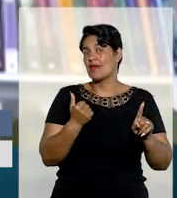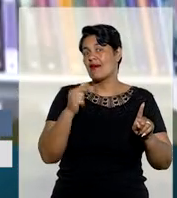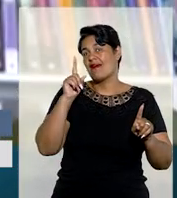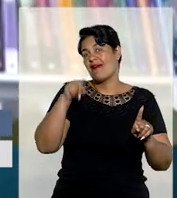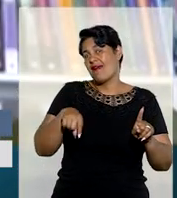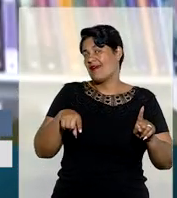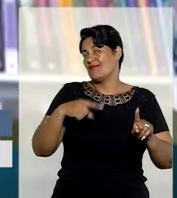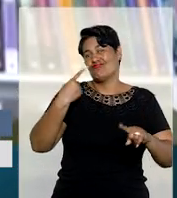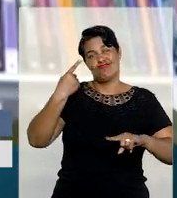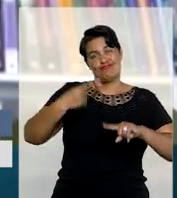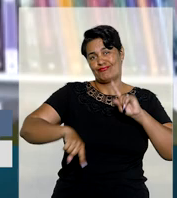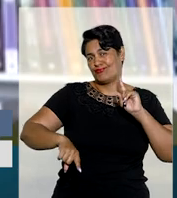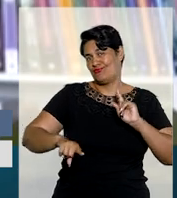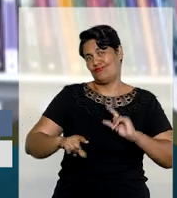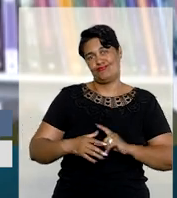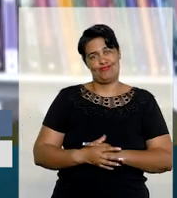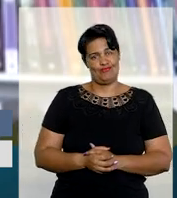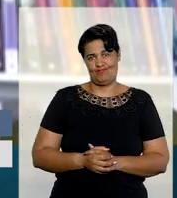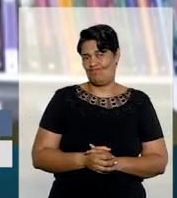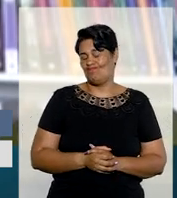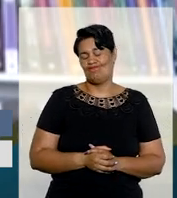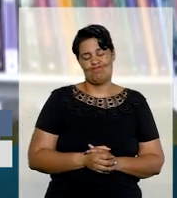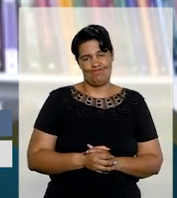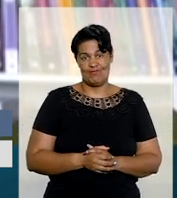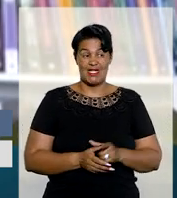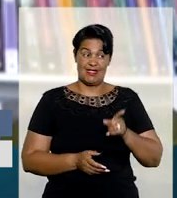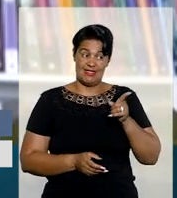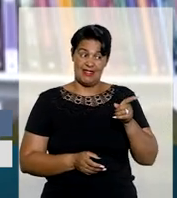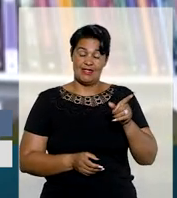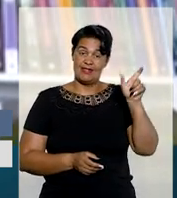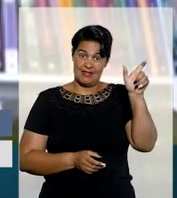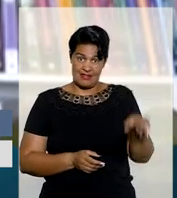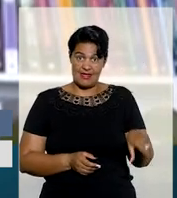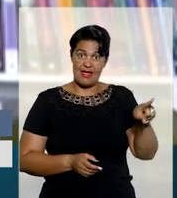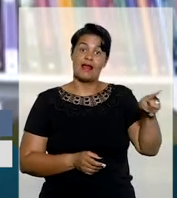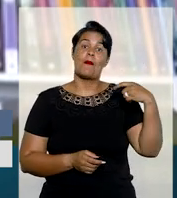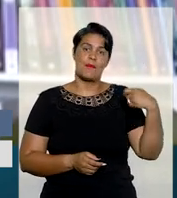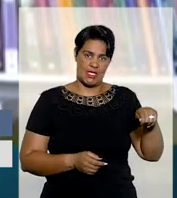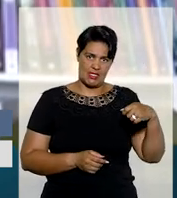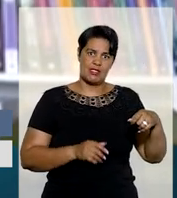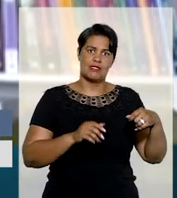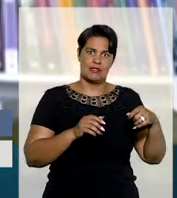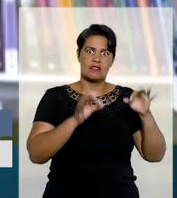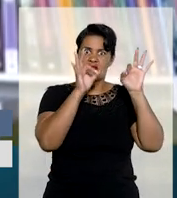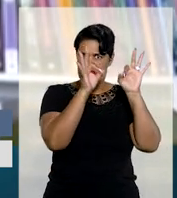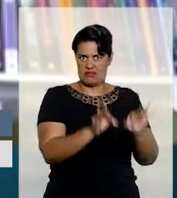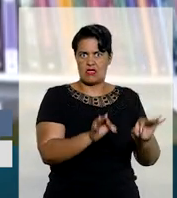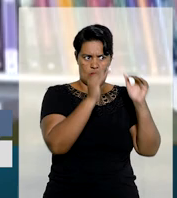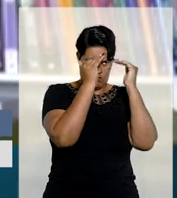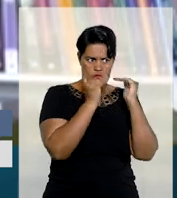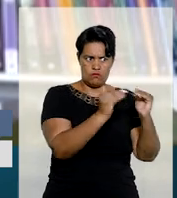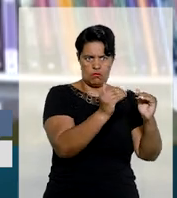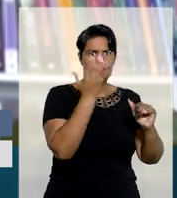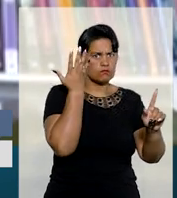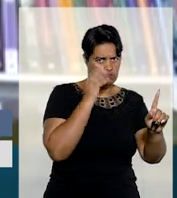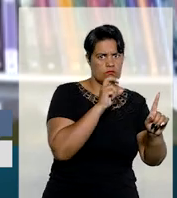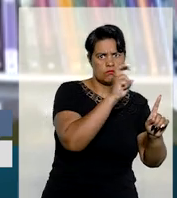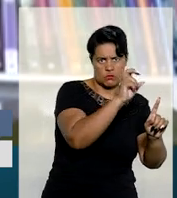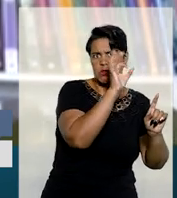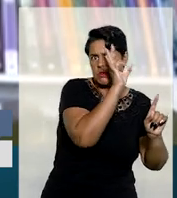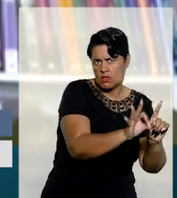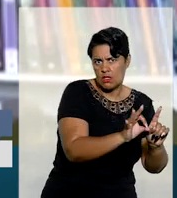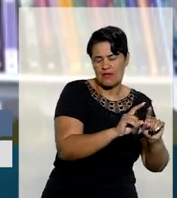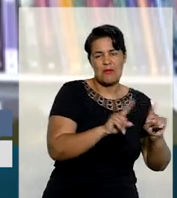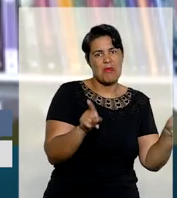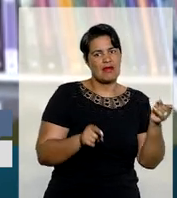que os prazos, nesse caso, são o que nós chamamos de prazos impróprios, né? Diferente do prazo da parte, que é inclusive um